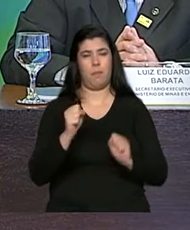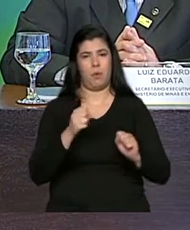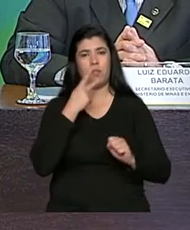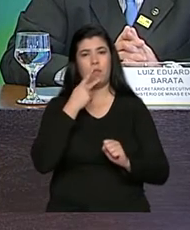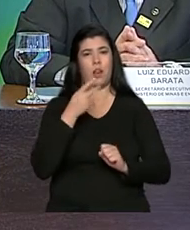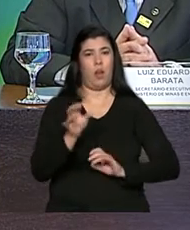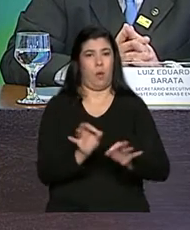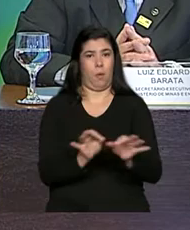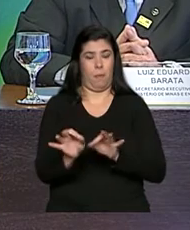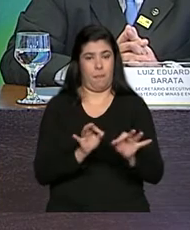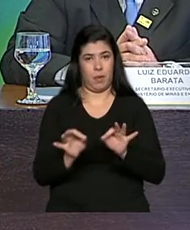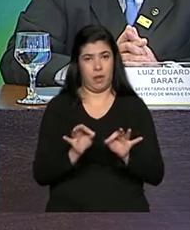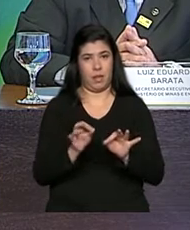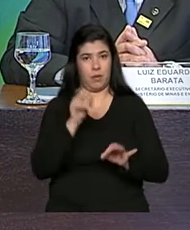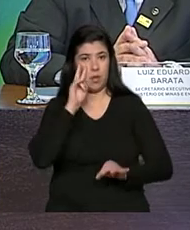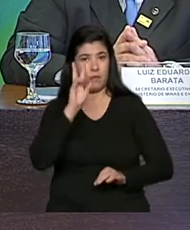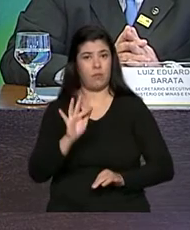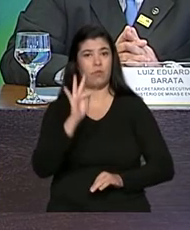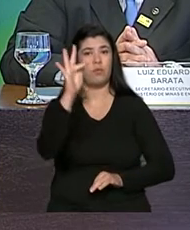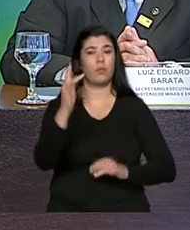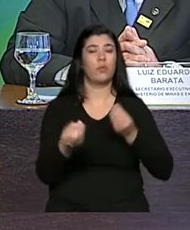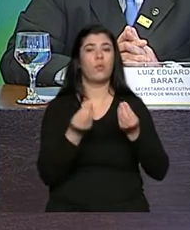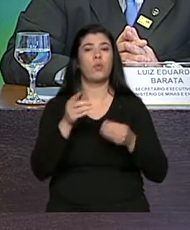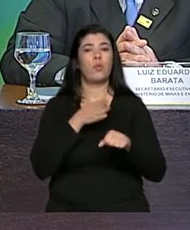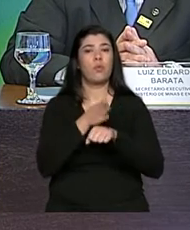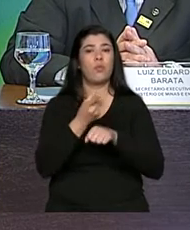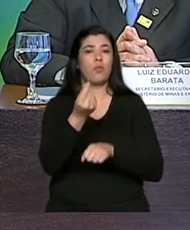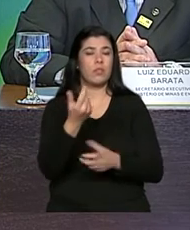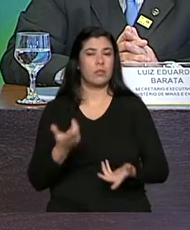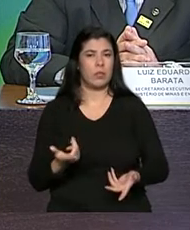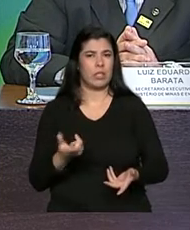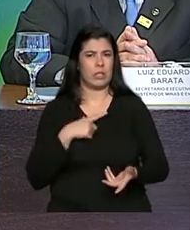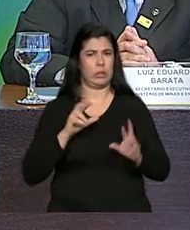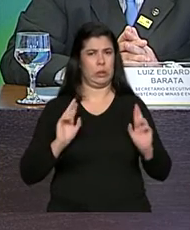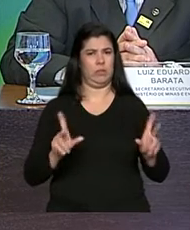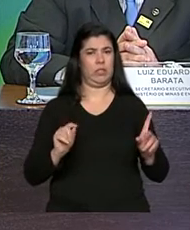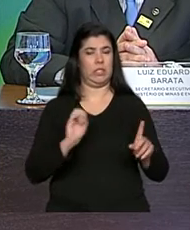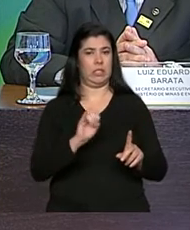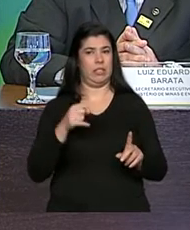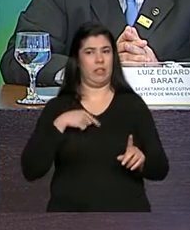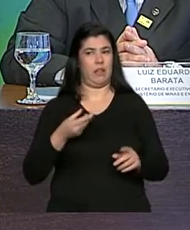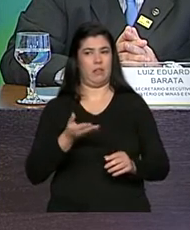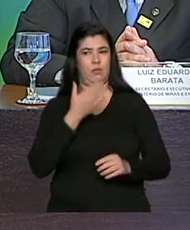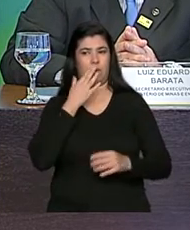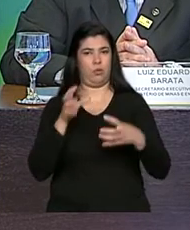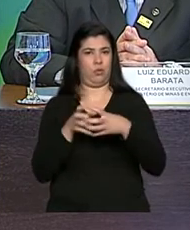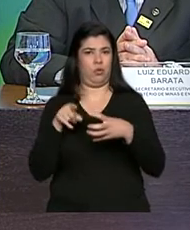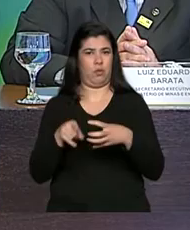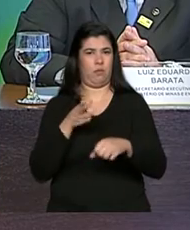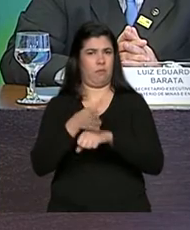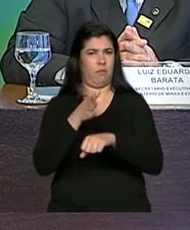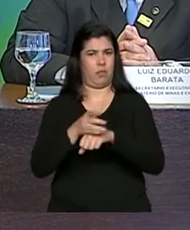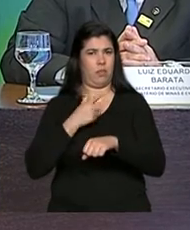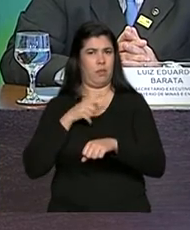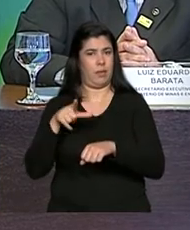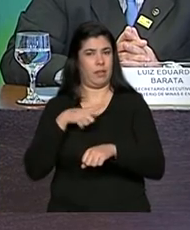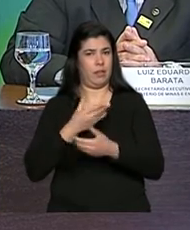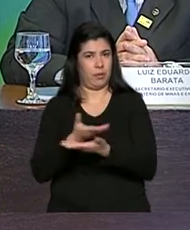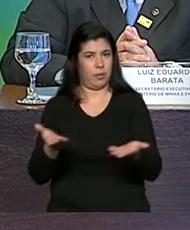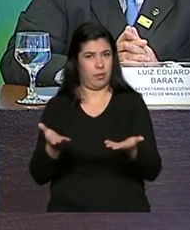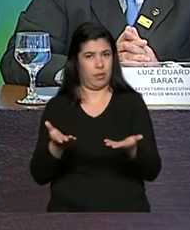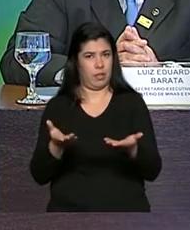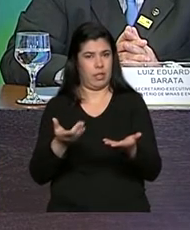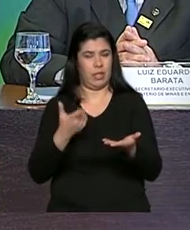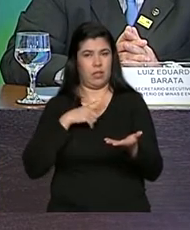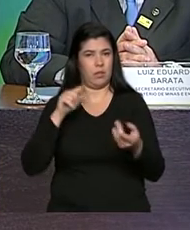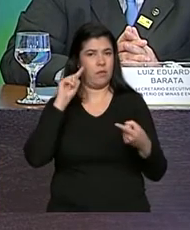aos investimentos é estranho seria se os investimentos que aí estão não estivessem de acordo com